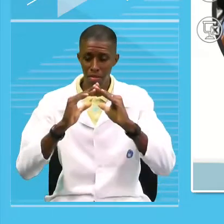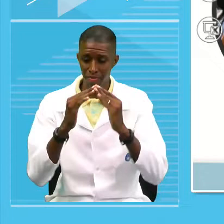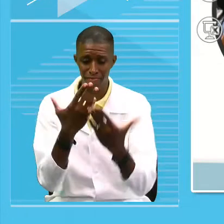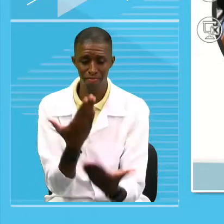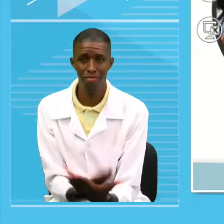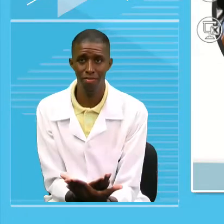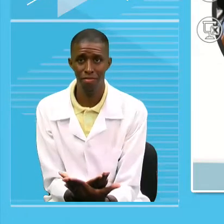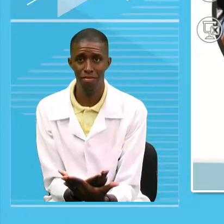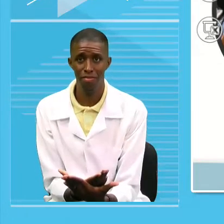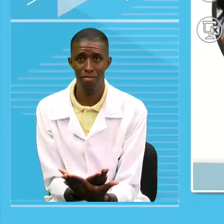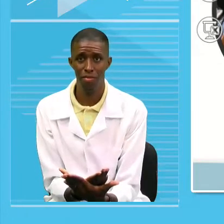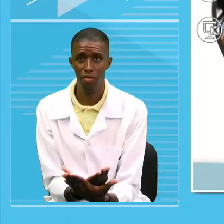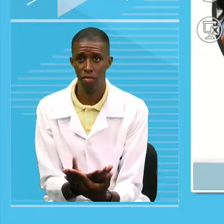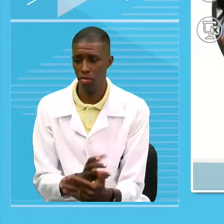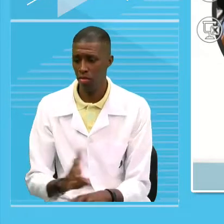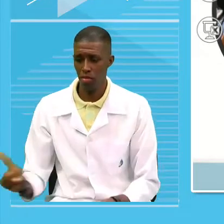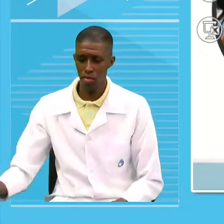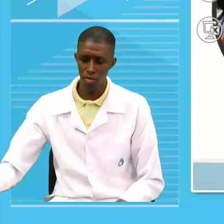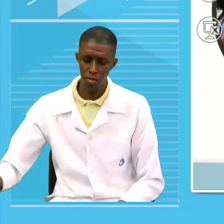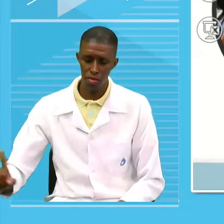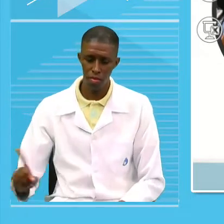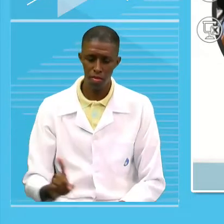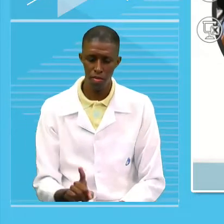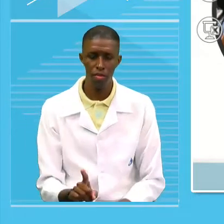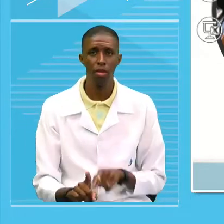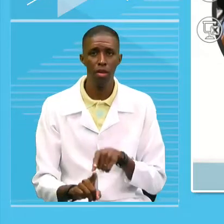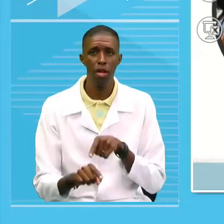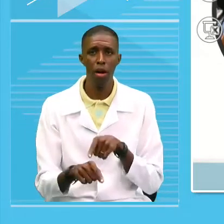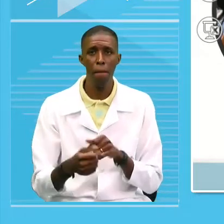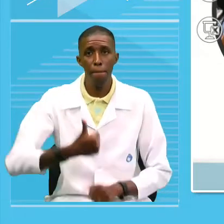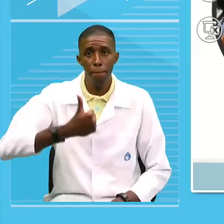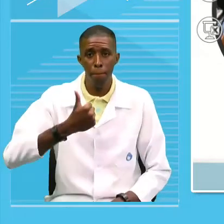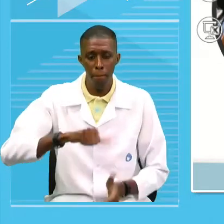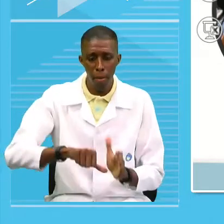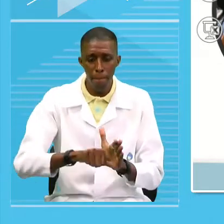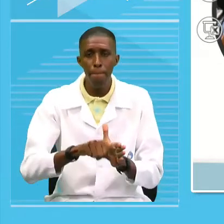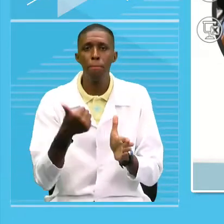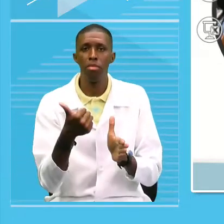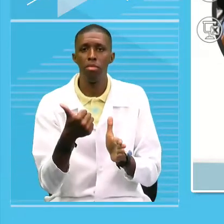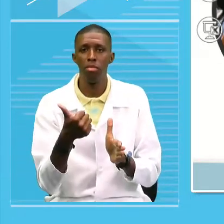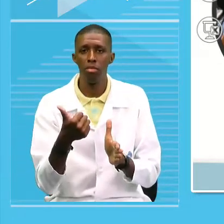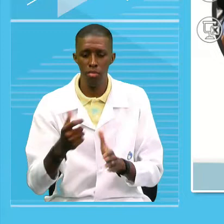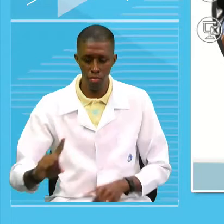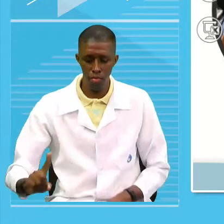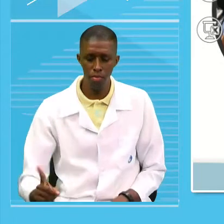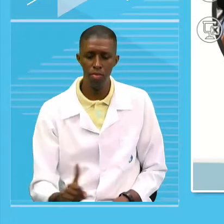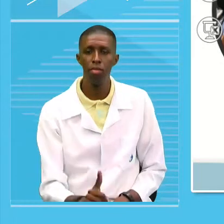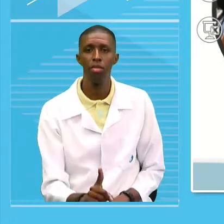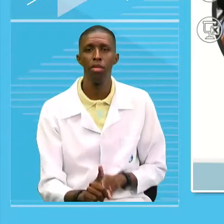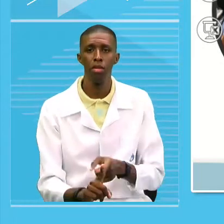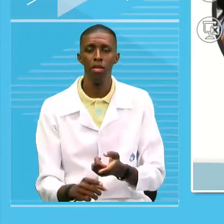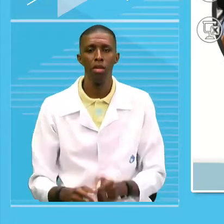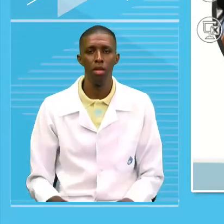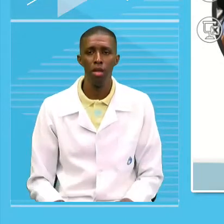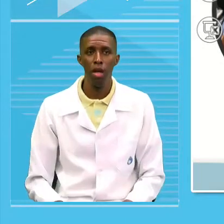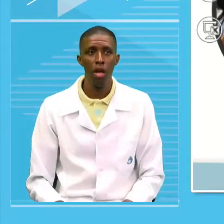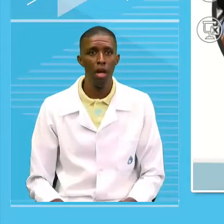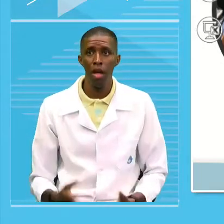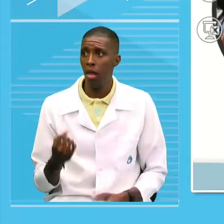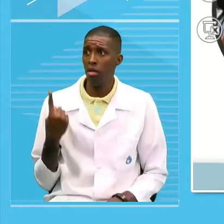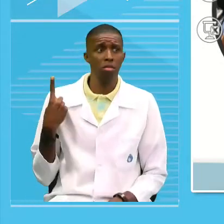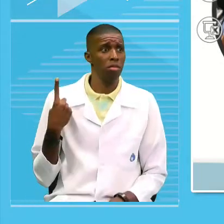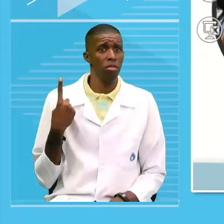é por isso que no ensino infantil só que a gente tem é criança chorando porque uma criança Ela ainda não tem filtro social